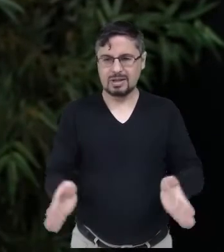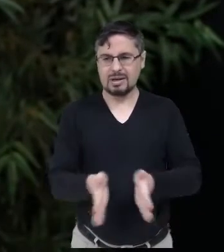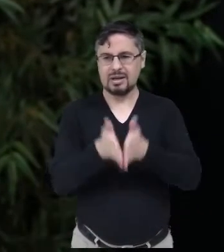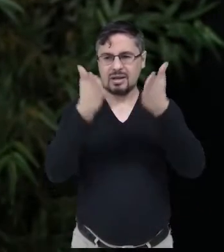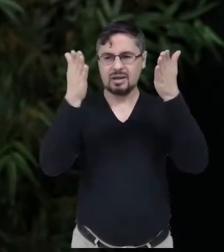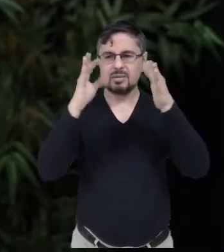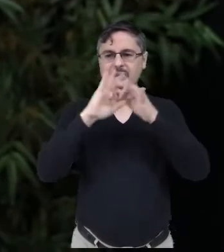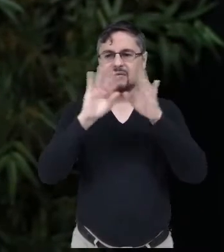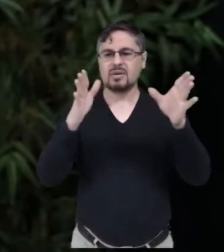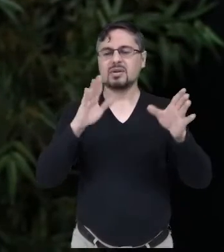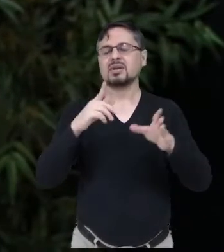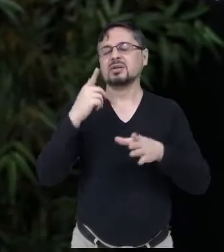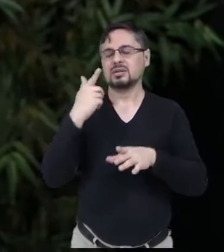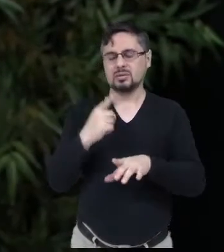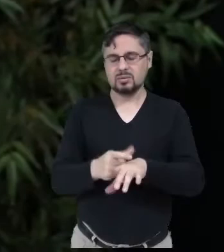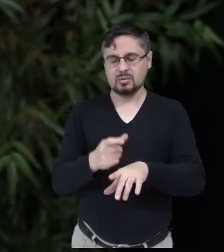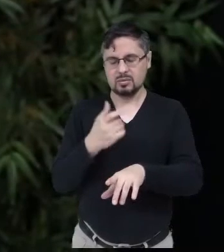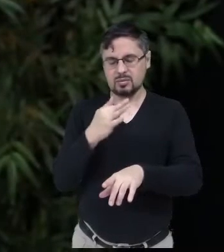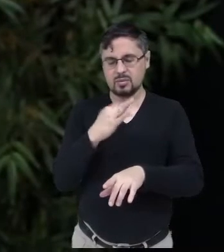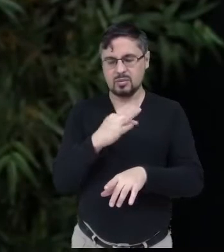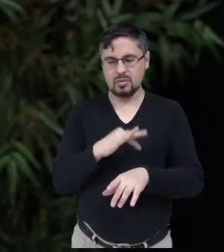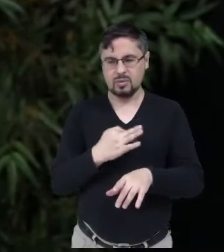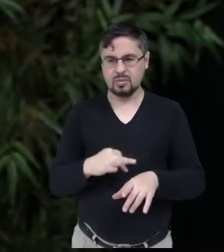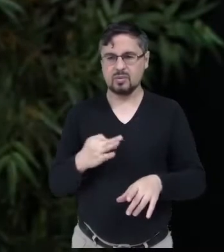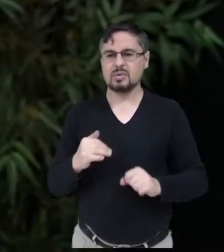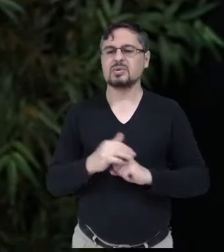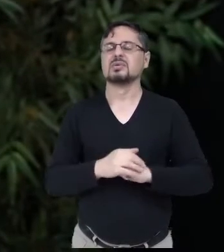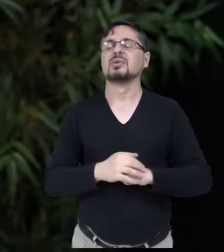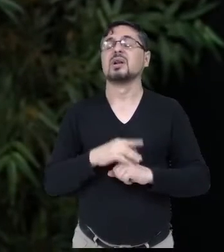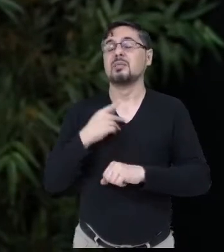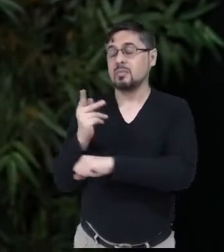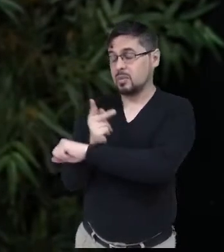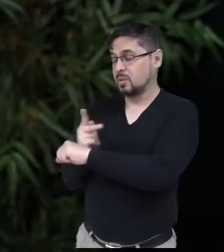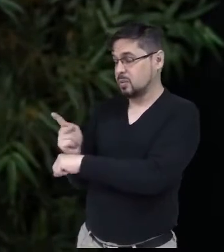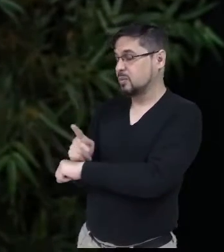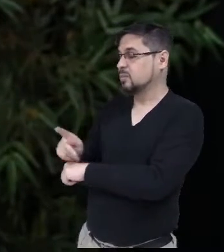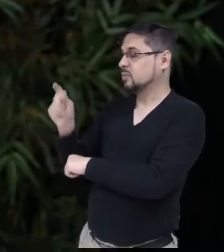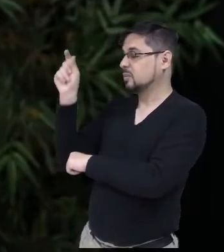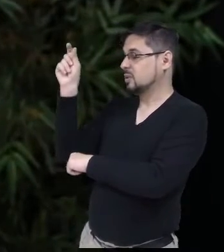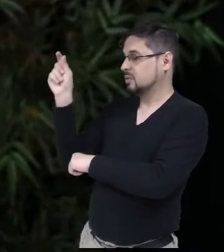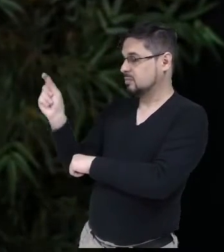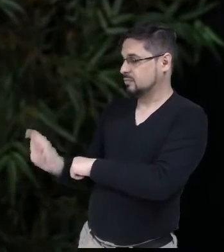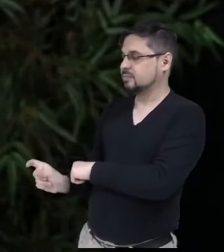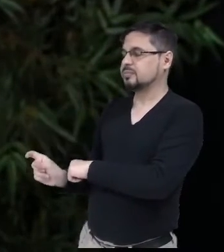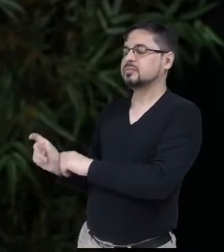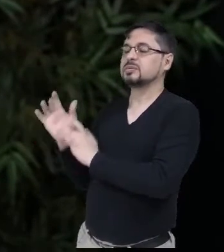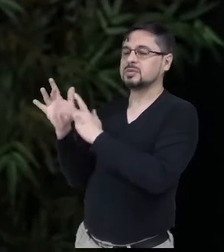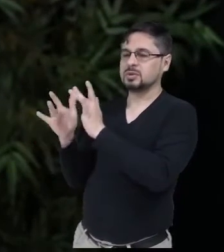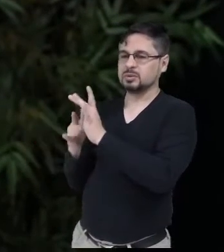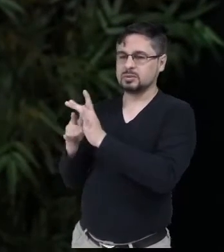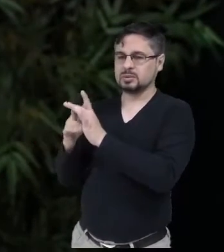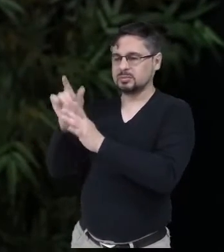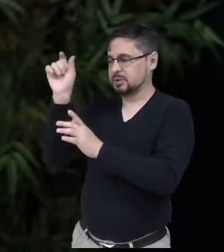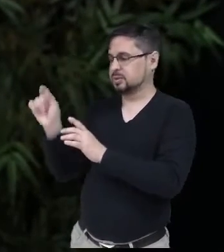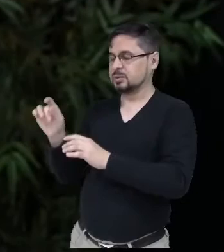sua doença. Então ele vai no lugar certo. Ele vai a Jesus. Meu querido, se a sua vida foi destruída pelo pecado e